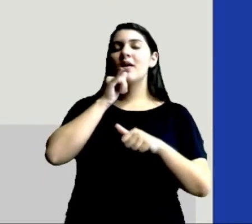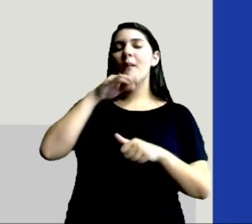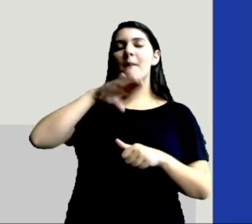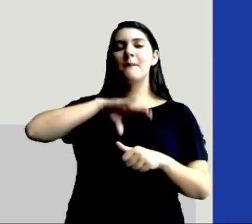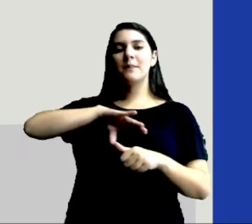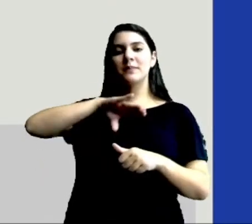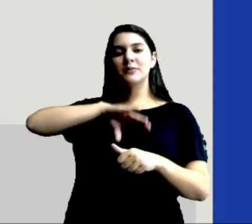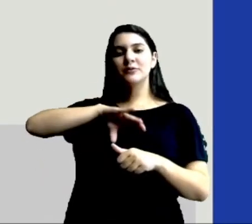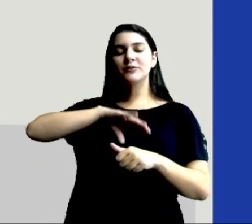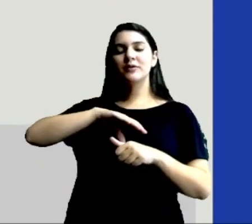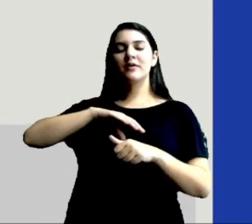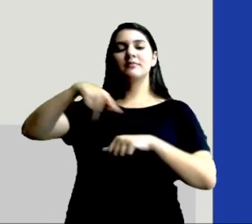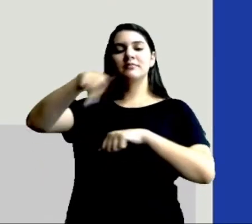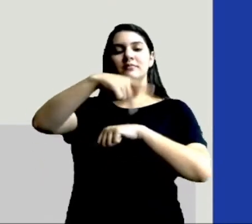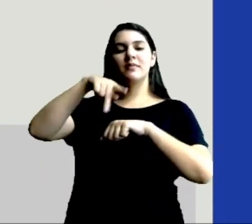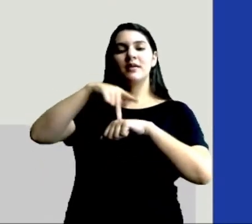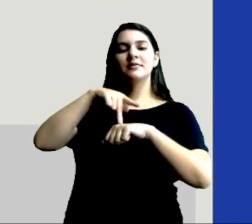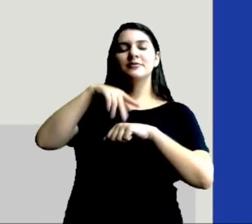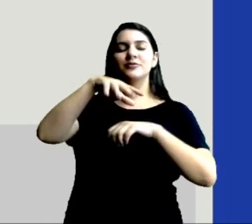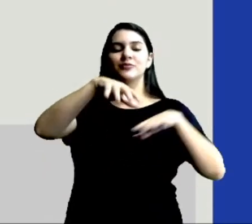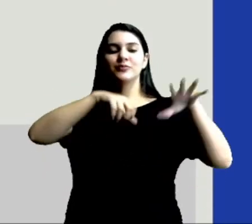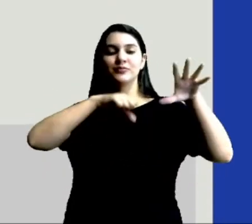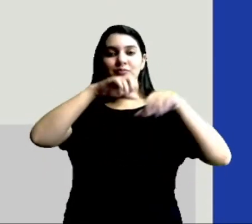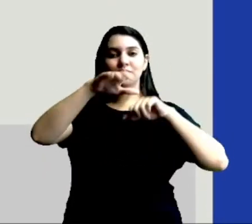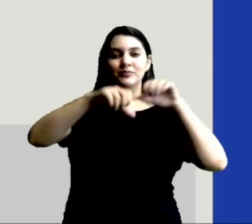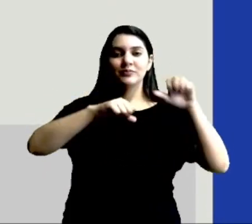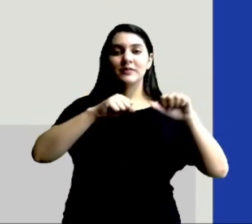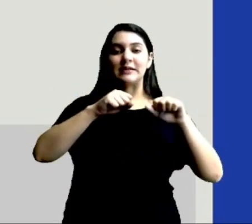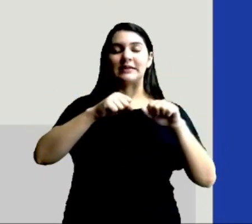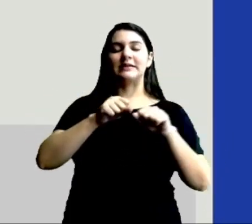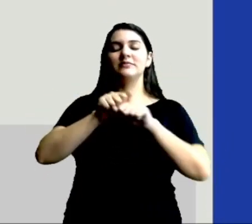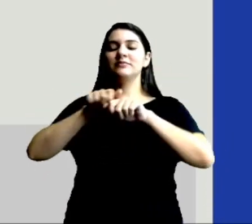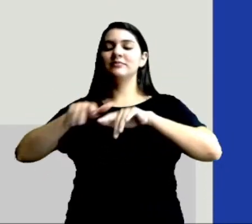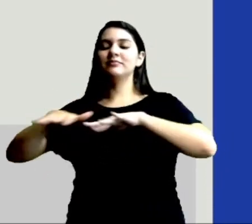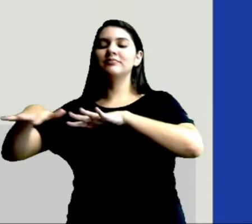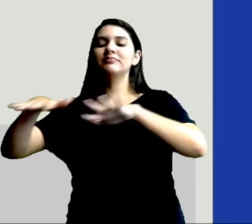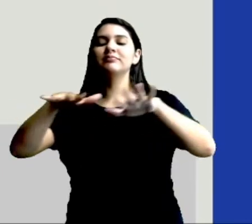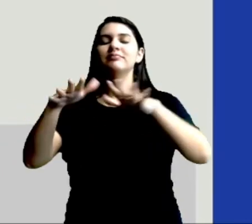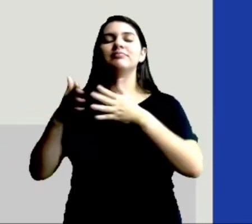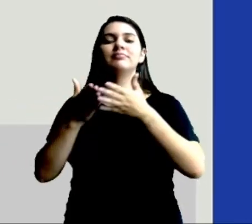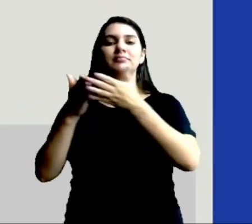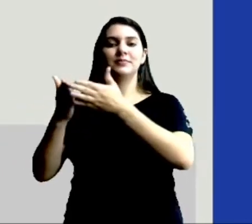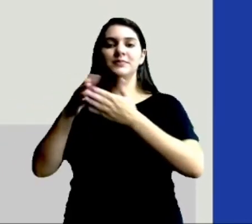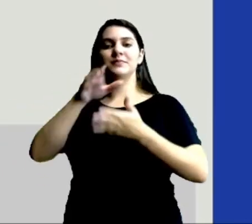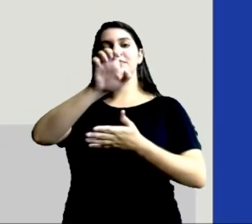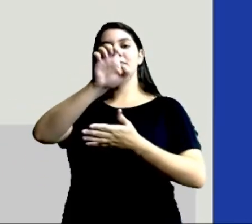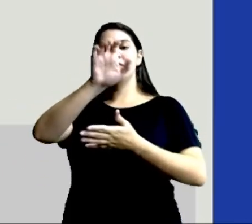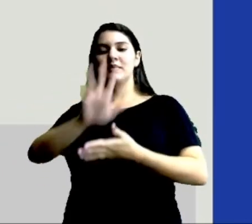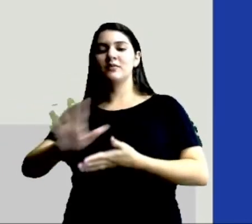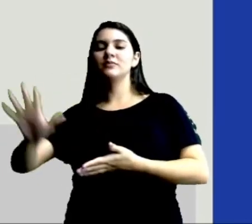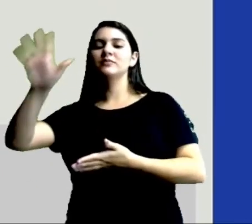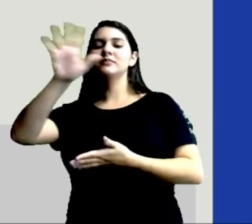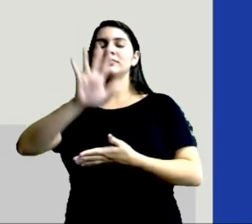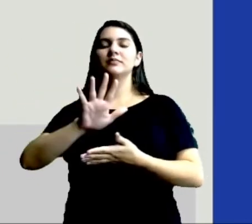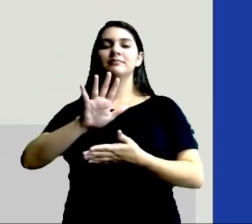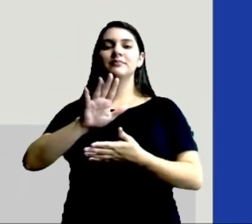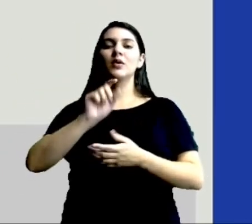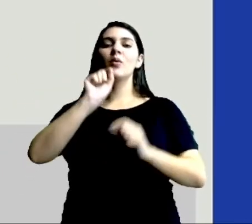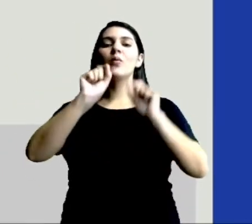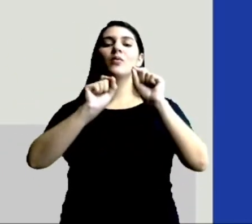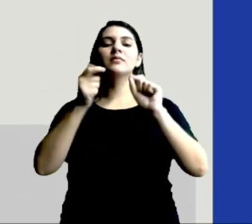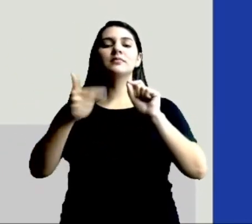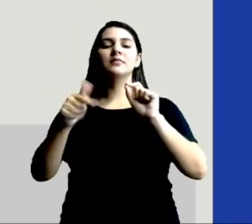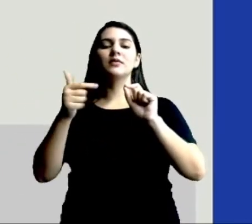matéria-prima de suas colônias e as levava para a Europa. Tá? Parte do que consideravam sem valor